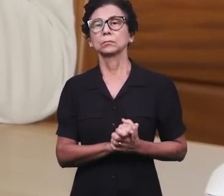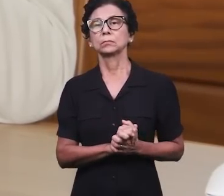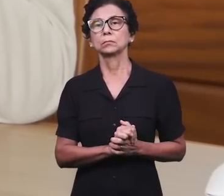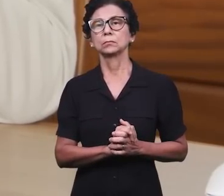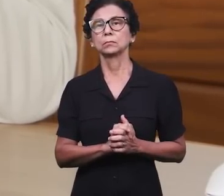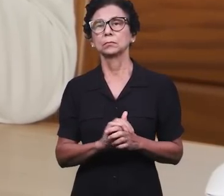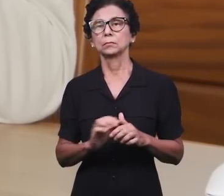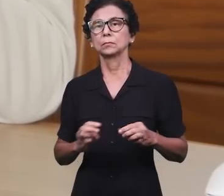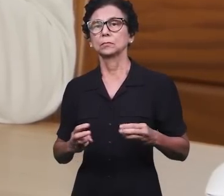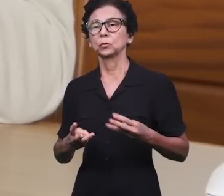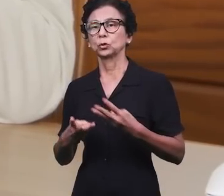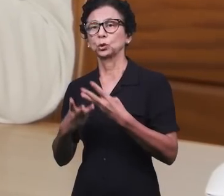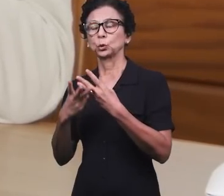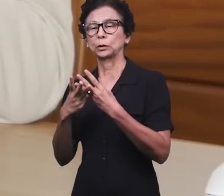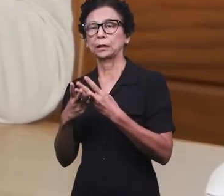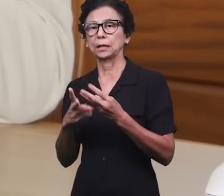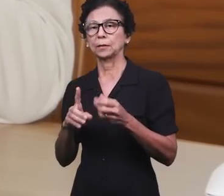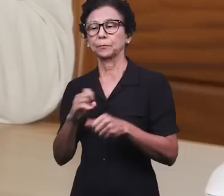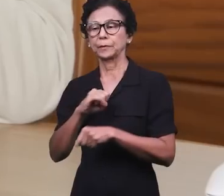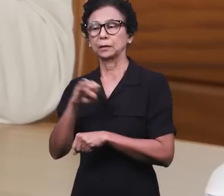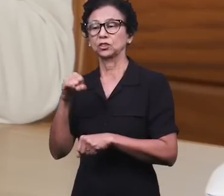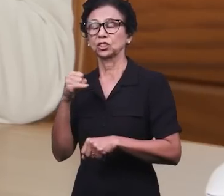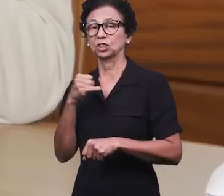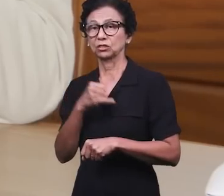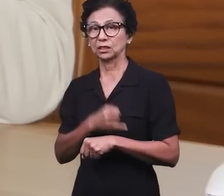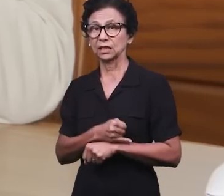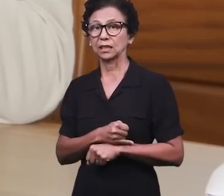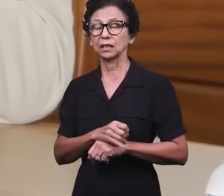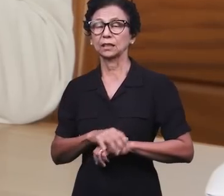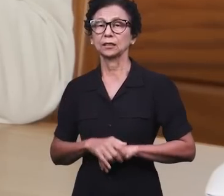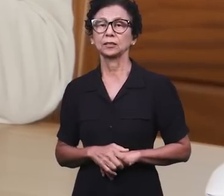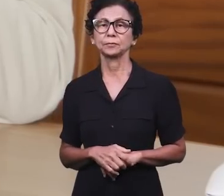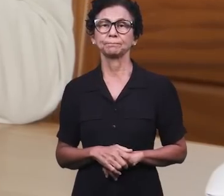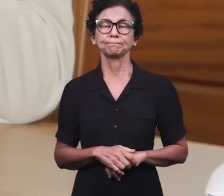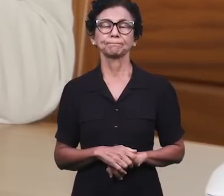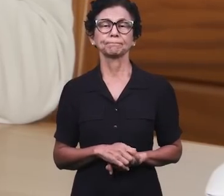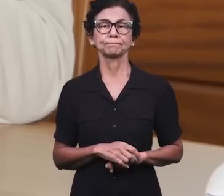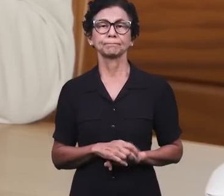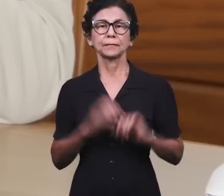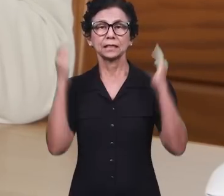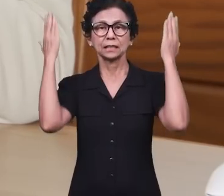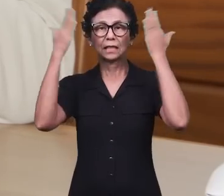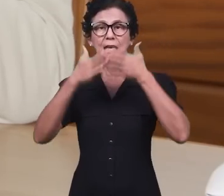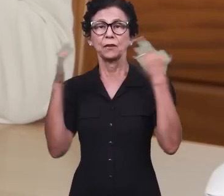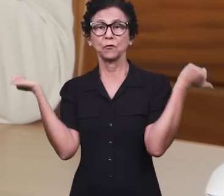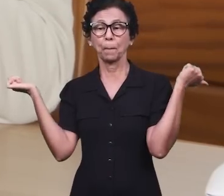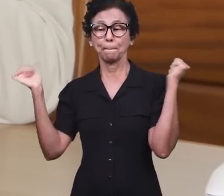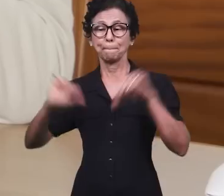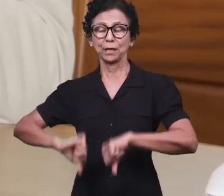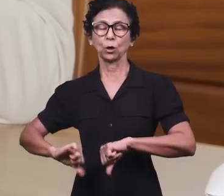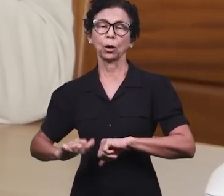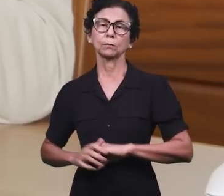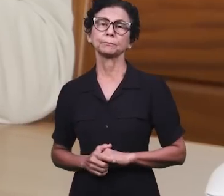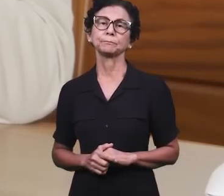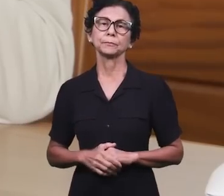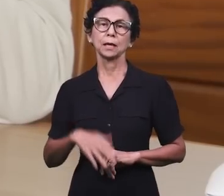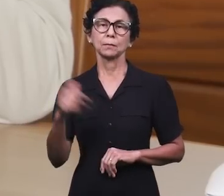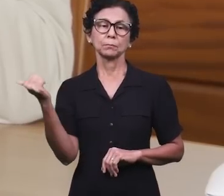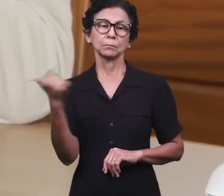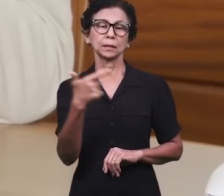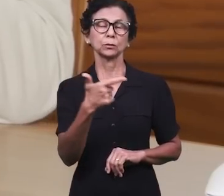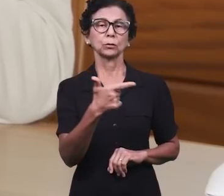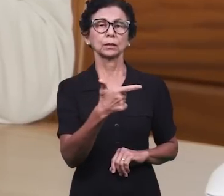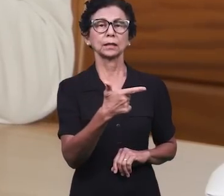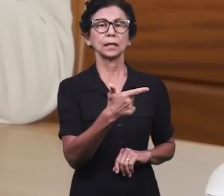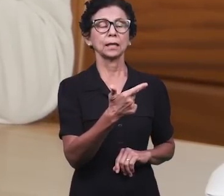aos moradores de Jerusalém, que fizeram pior do que as nações que o Senhor tinha destruído diante dos filhos de Israel. Ou seja, pior do que